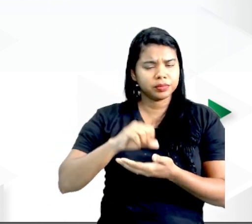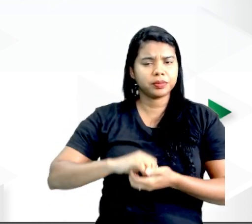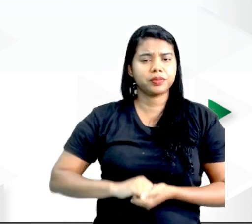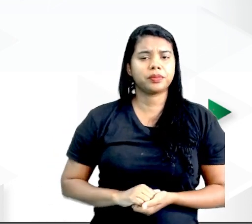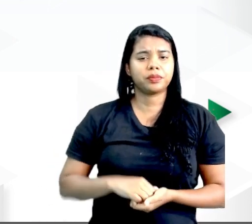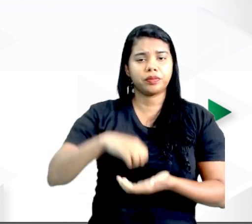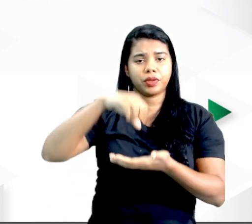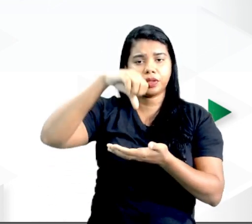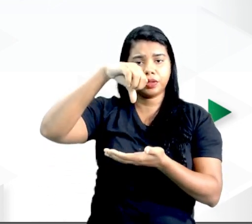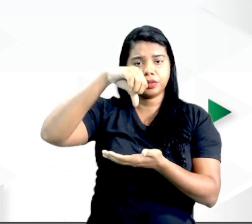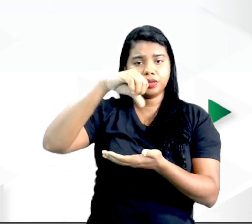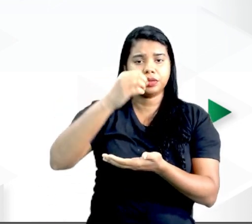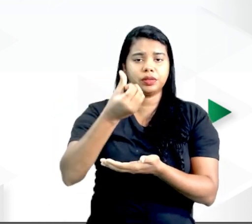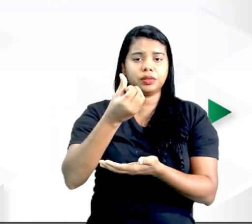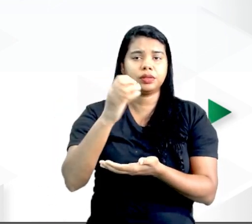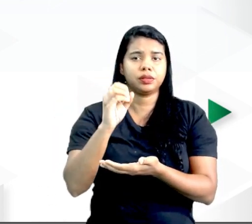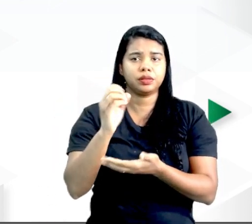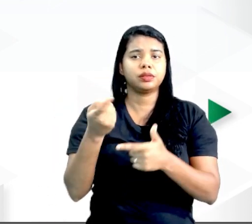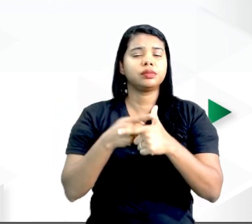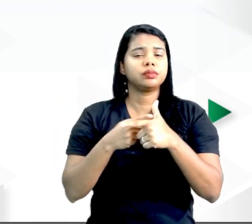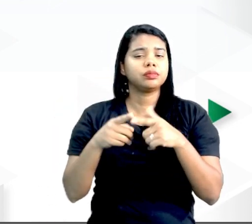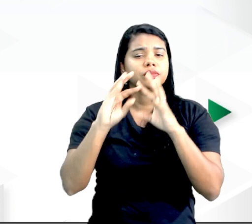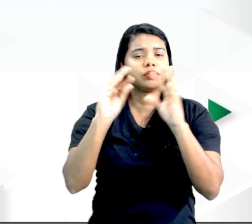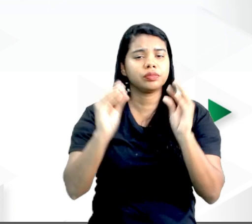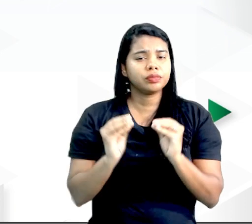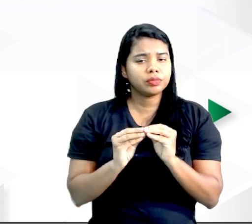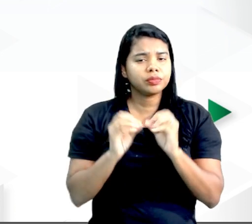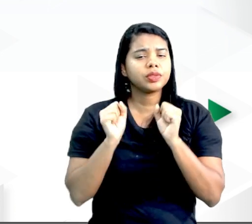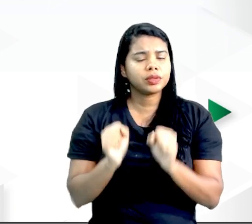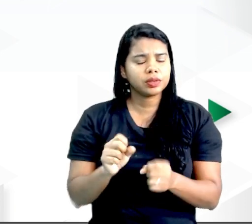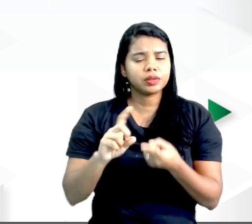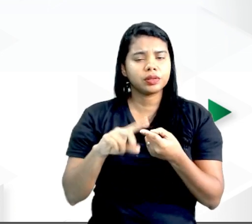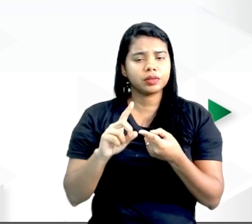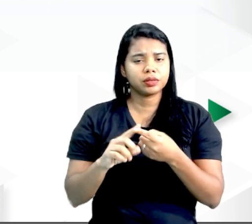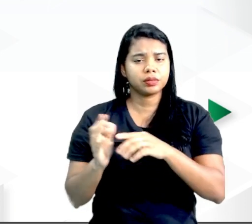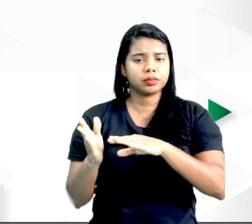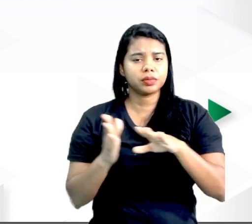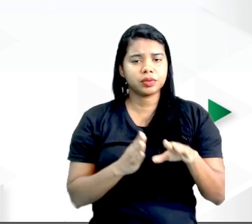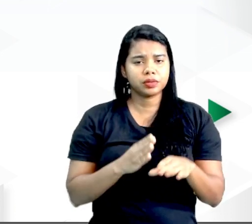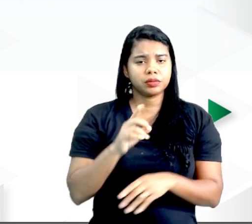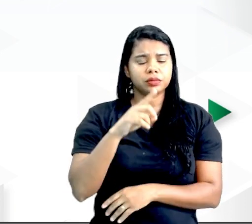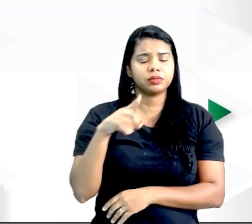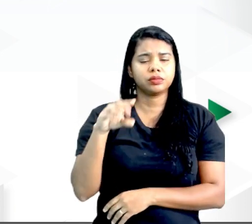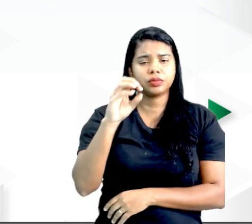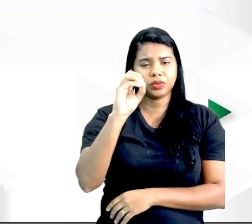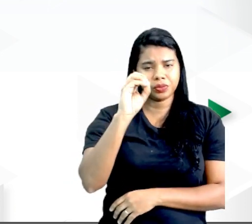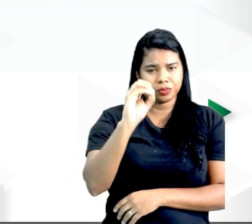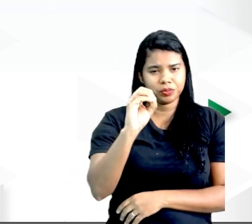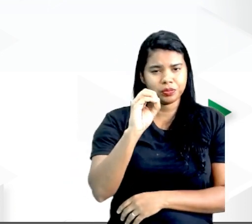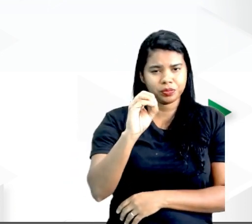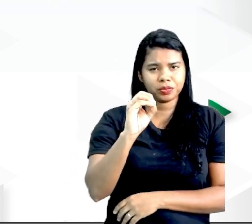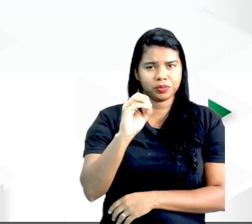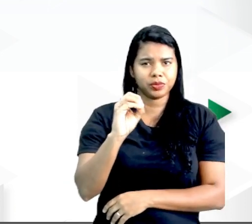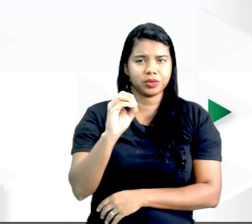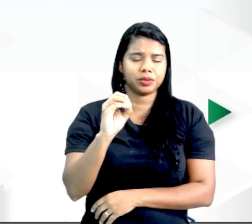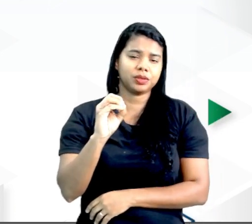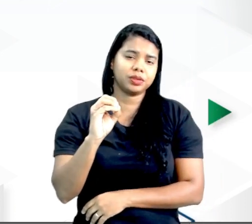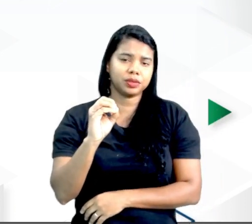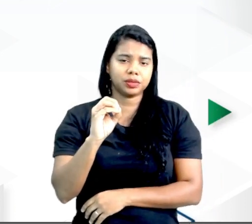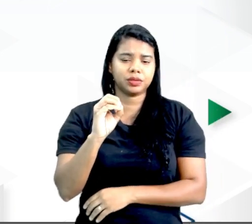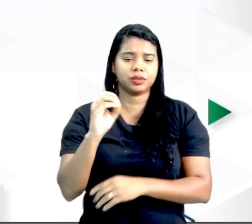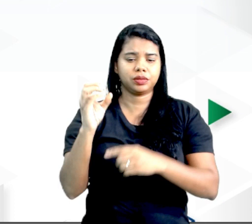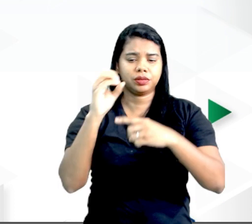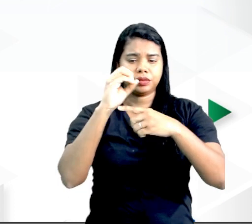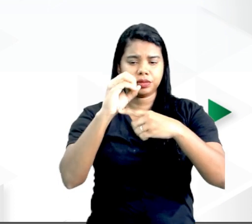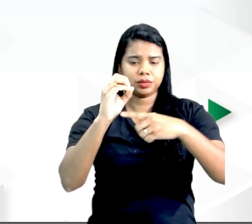para dividir e eu já vou dizer para você que pode simplificar. Esse zero aí do numerador 960 com o zero de baixo,